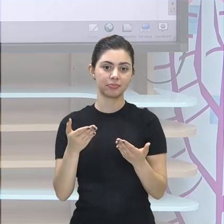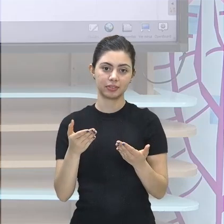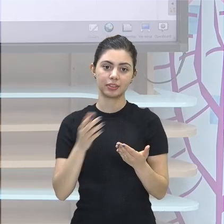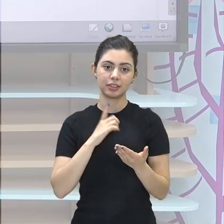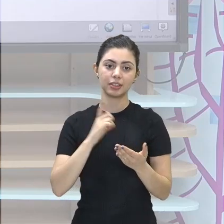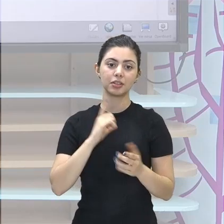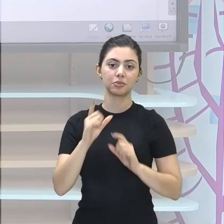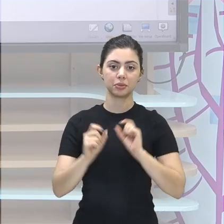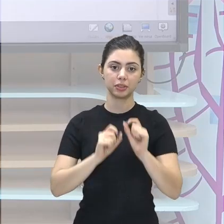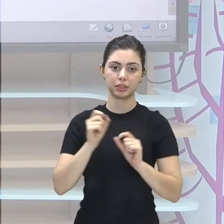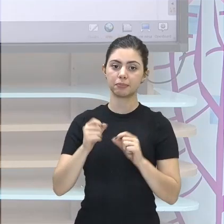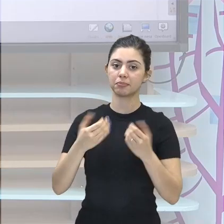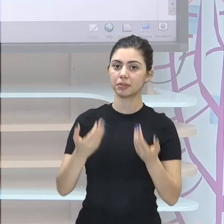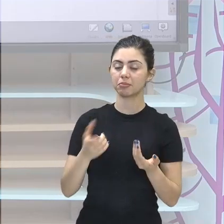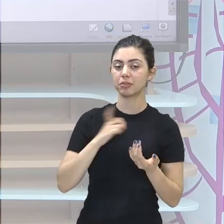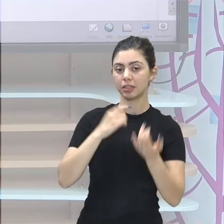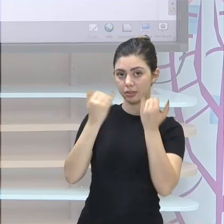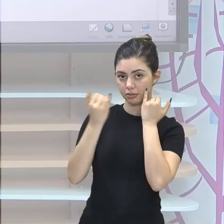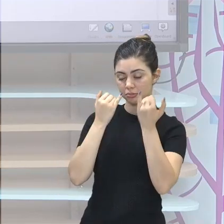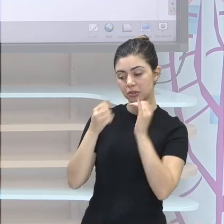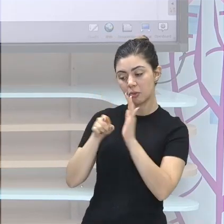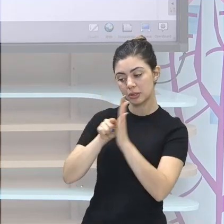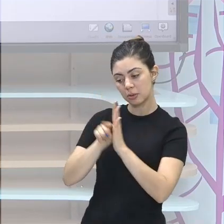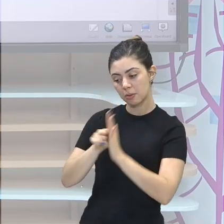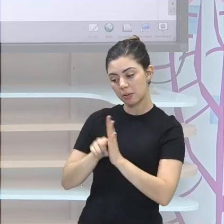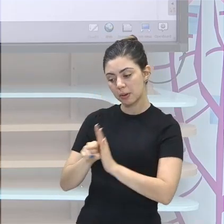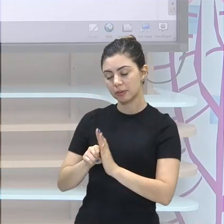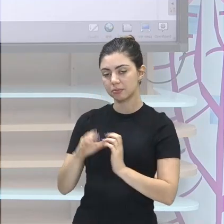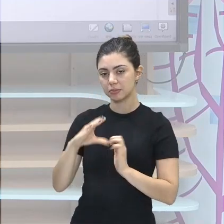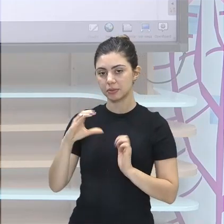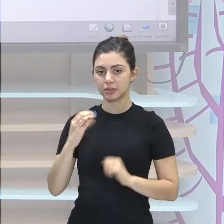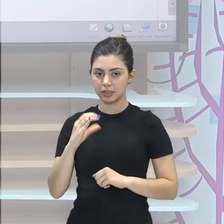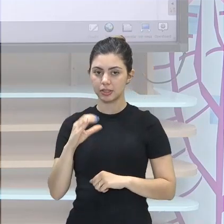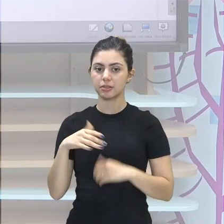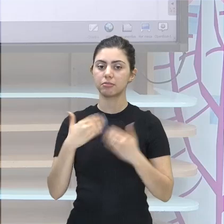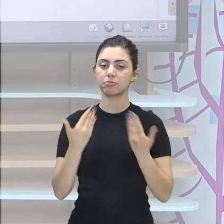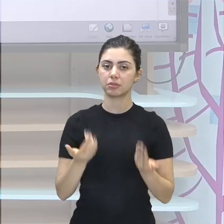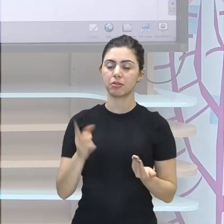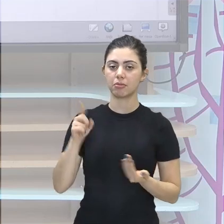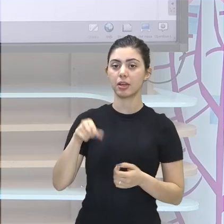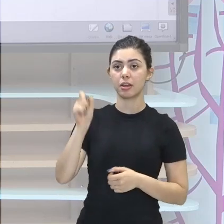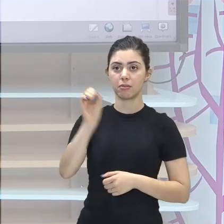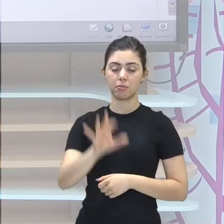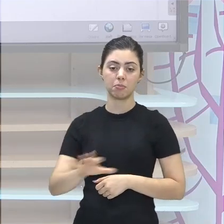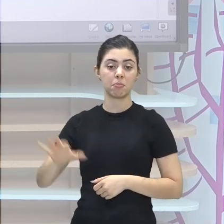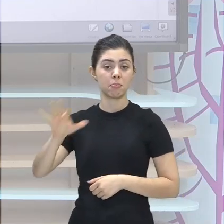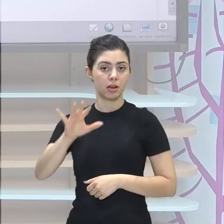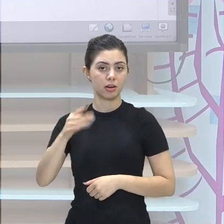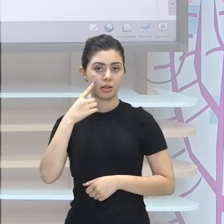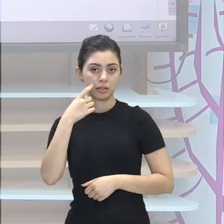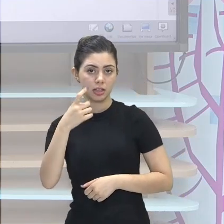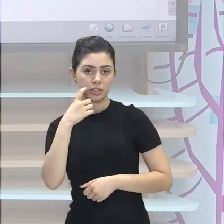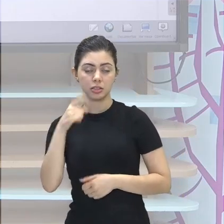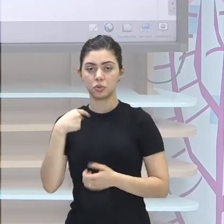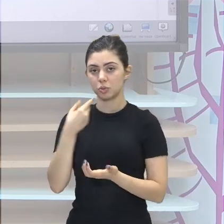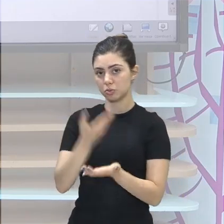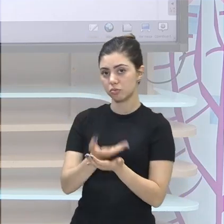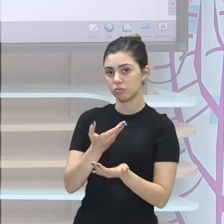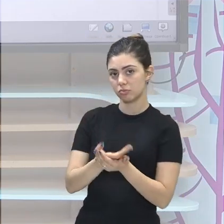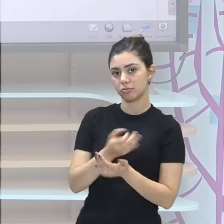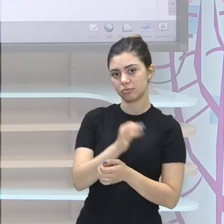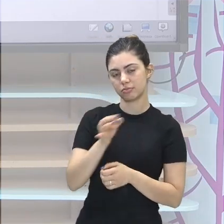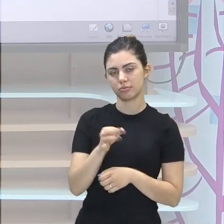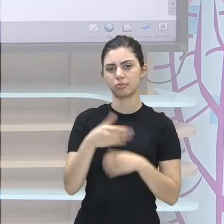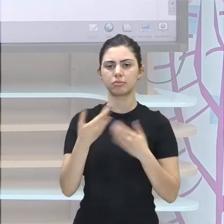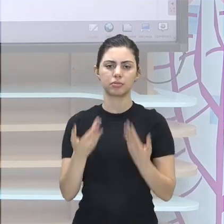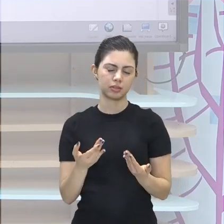tem esses dados importantes que fazem da África uma parte ali que é muito interessante de se observar, porque mesmo com